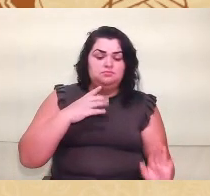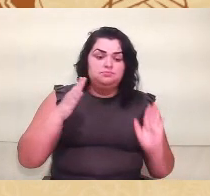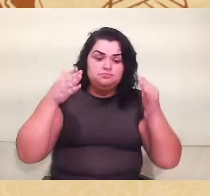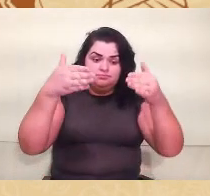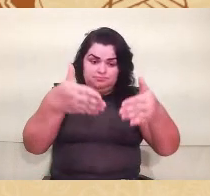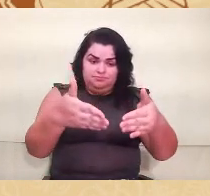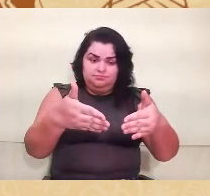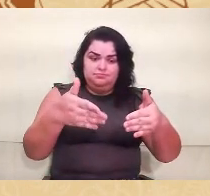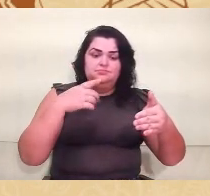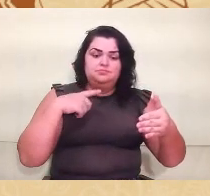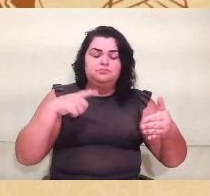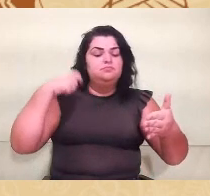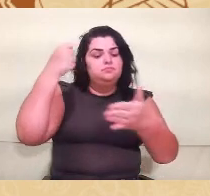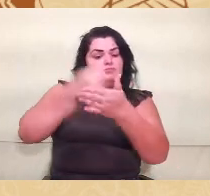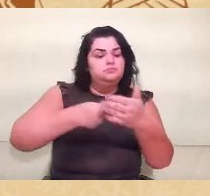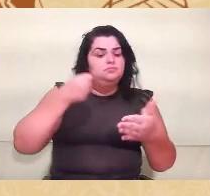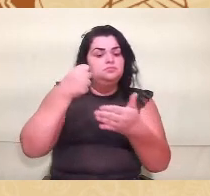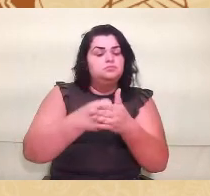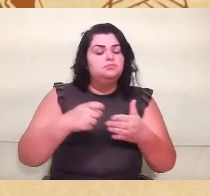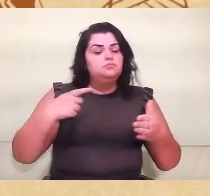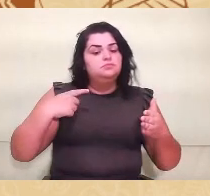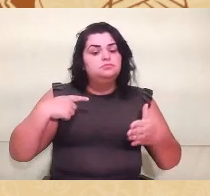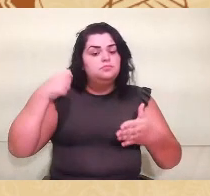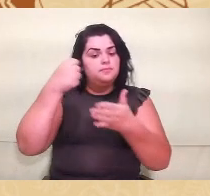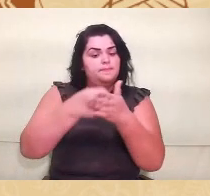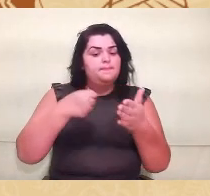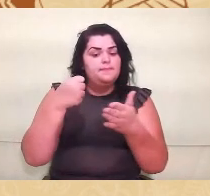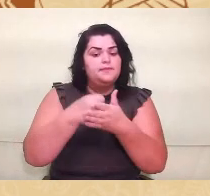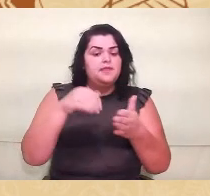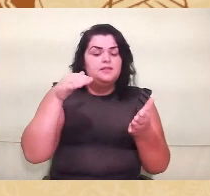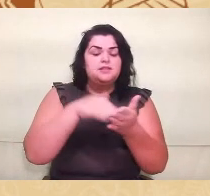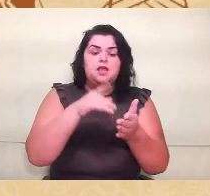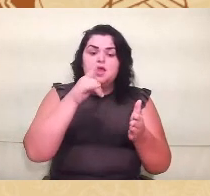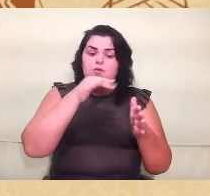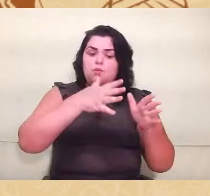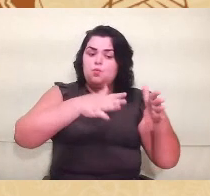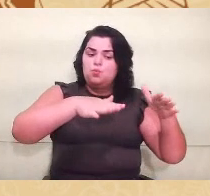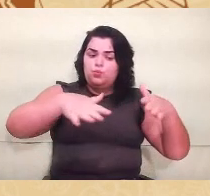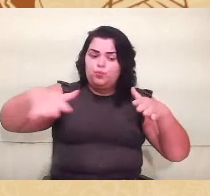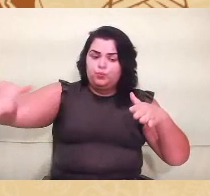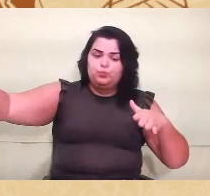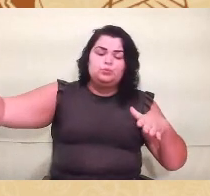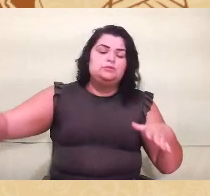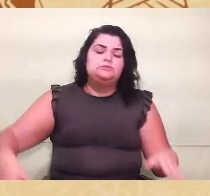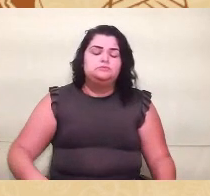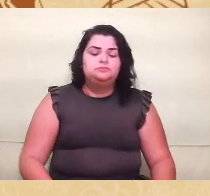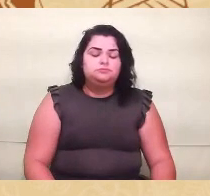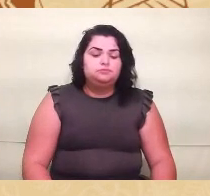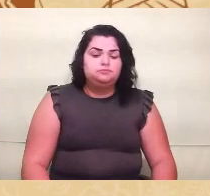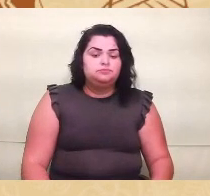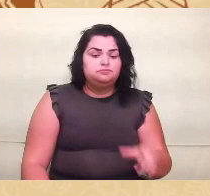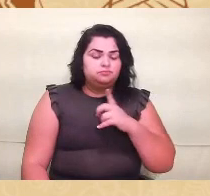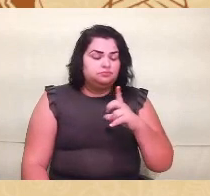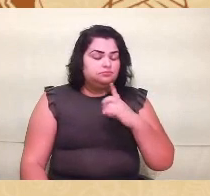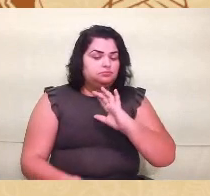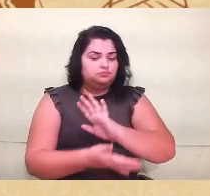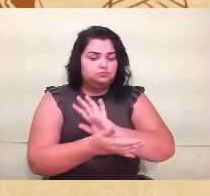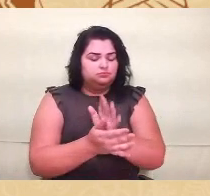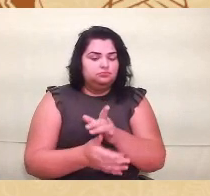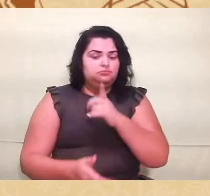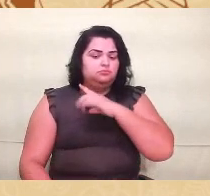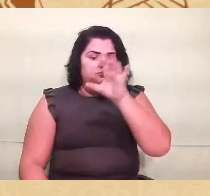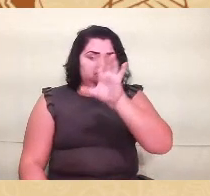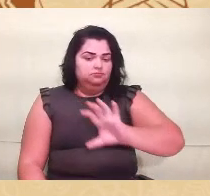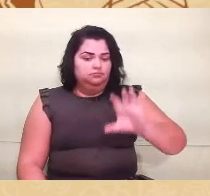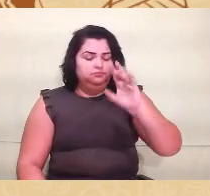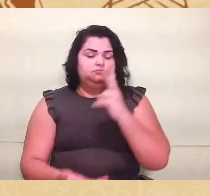faz uma marcha saindo de Olivença até o Rio Curuduc, quando o assassino Mengue Sá fez um massacre, um dos maiores massacres da história,